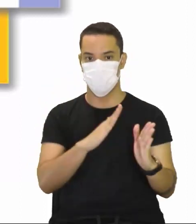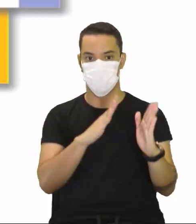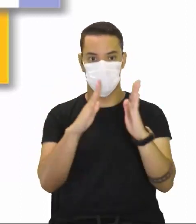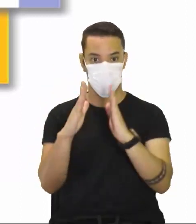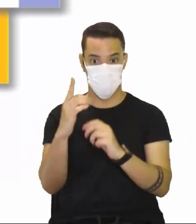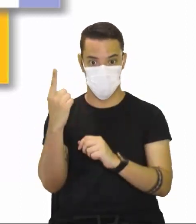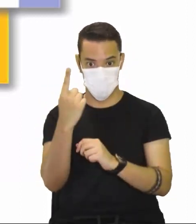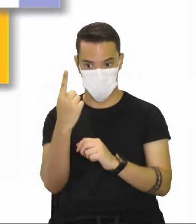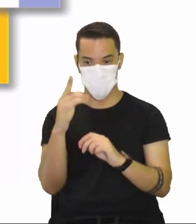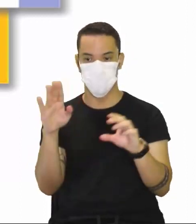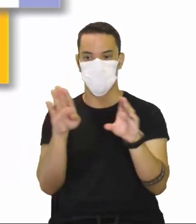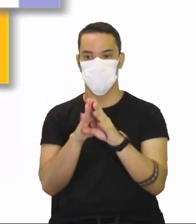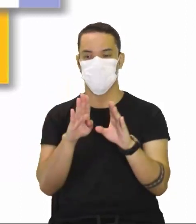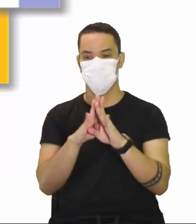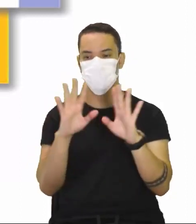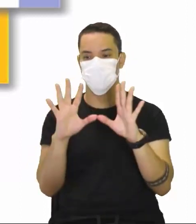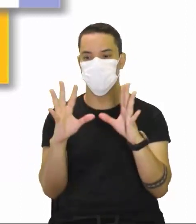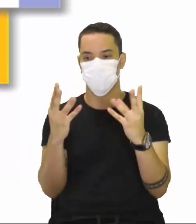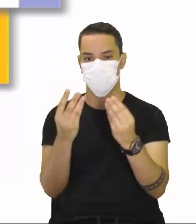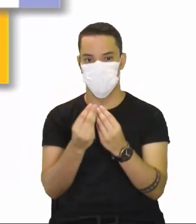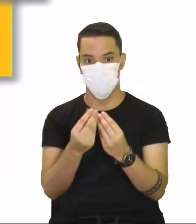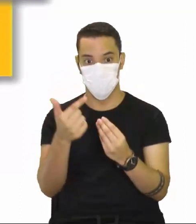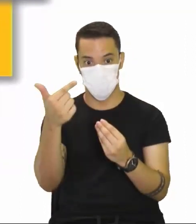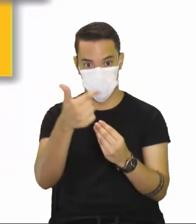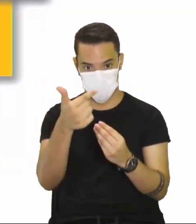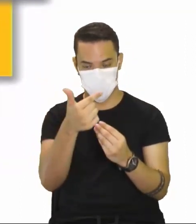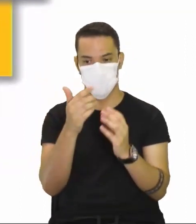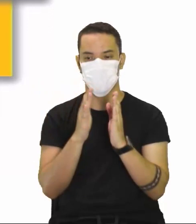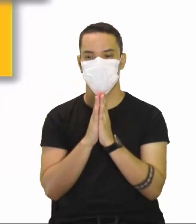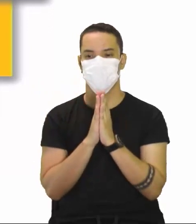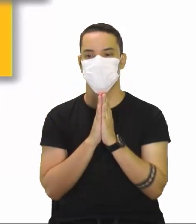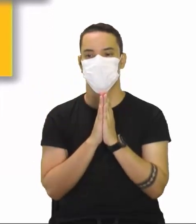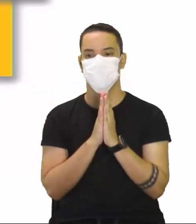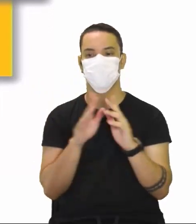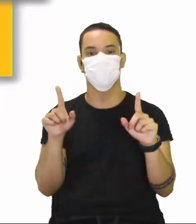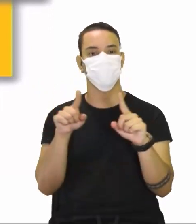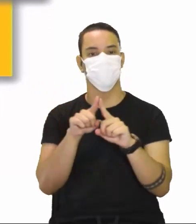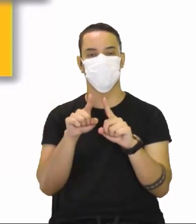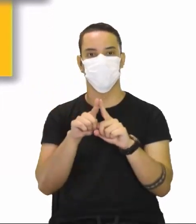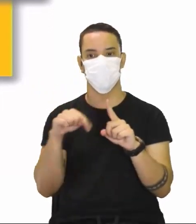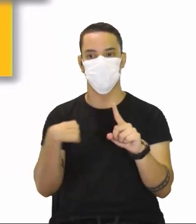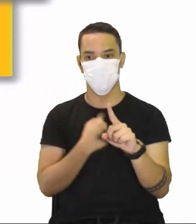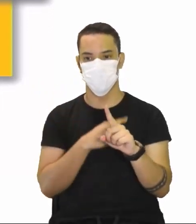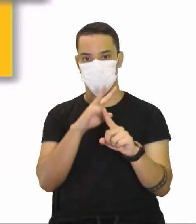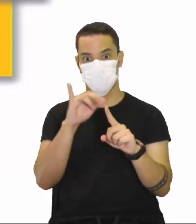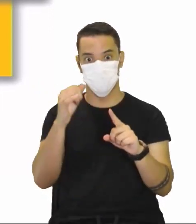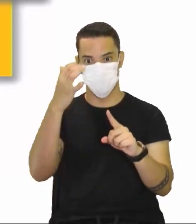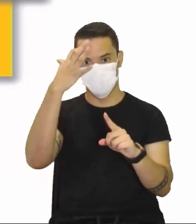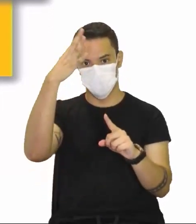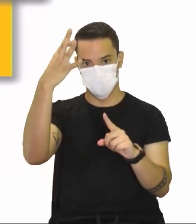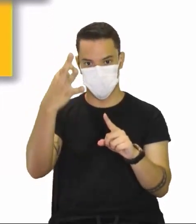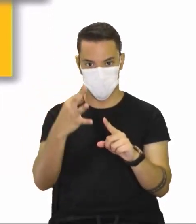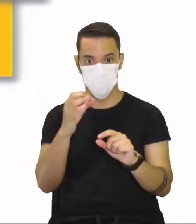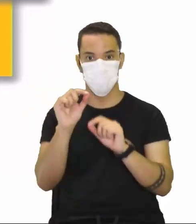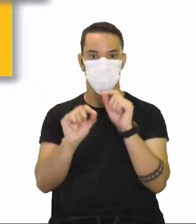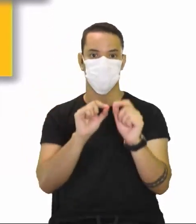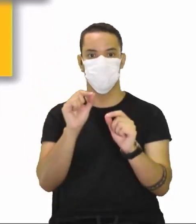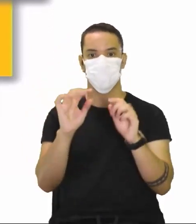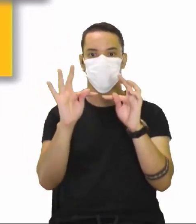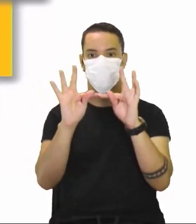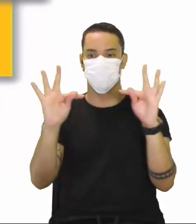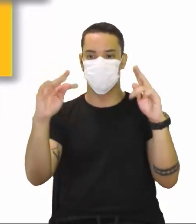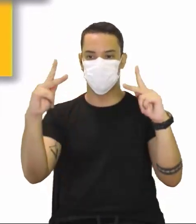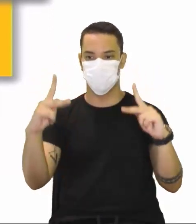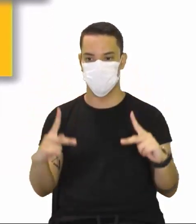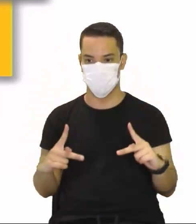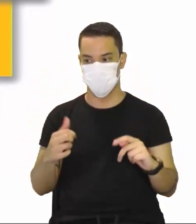o átomo e suas partículas na parte 2. Vamos ver também sobre tabela periódica, parte